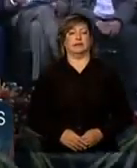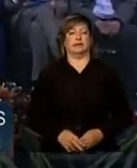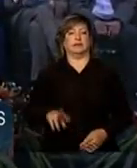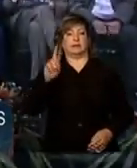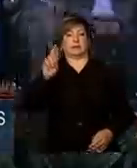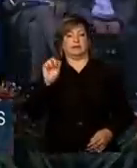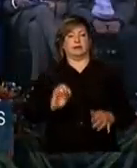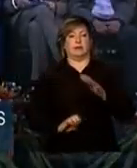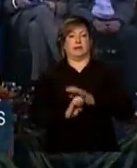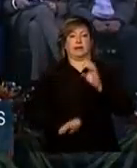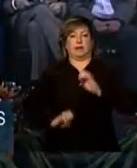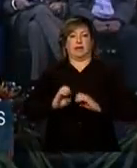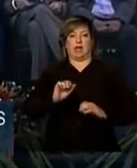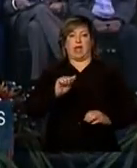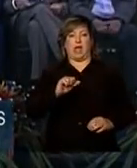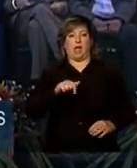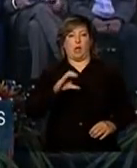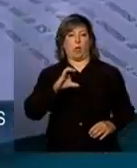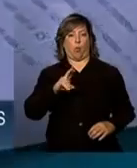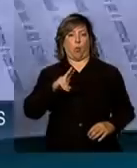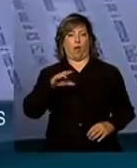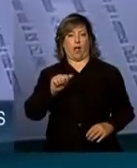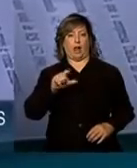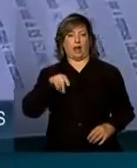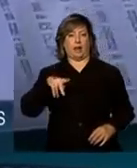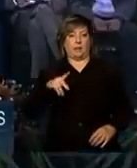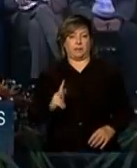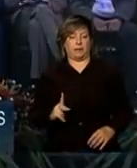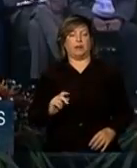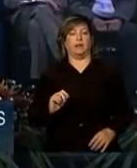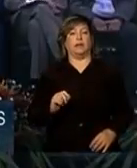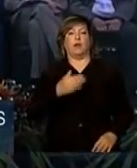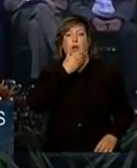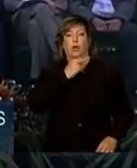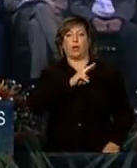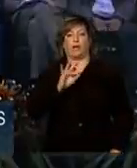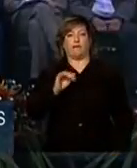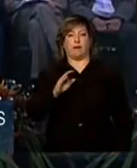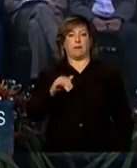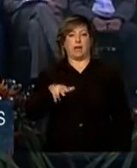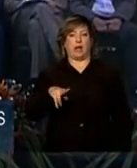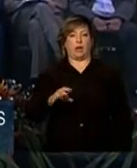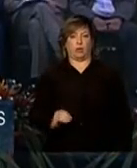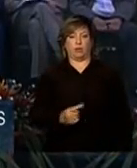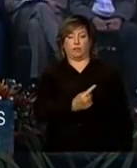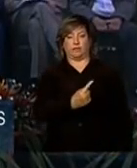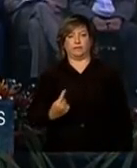representando a empresa Aqualimp, Talca do Brasil Limitada, o senhor Fabiano Gonçalves.